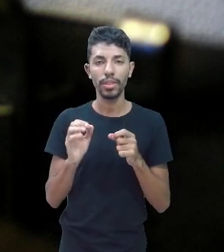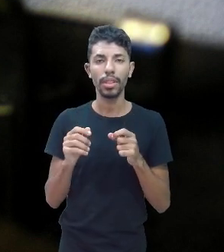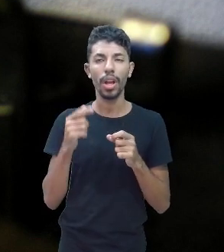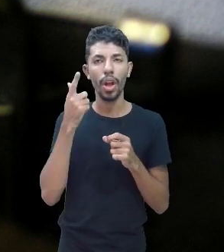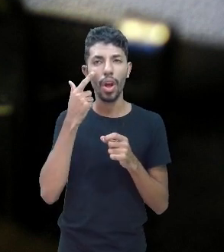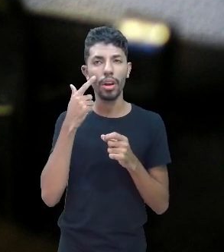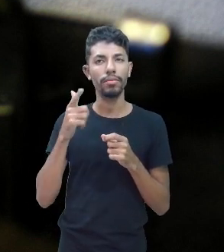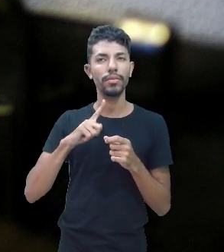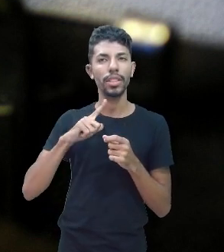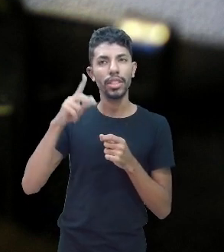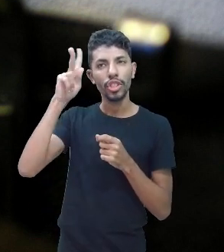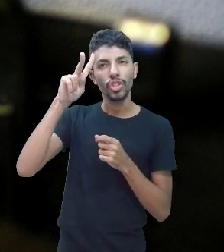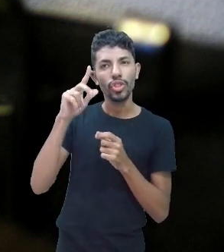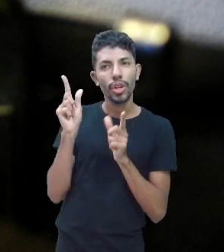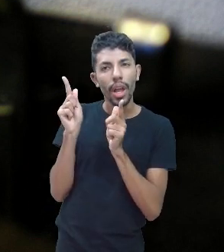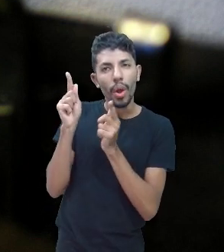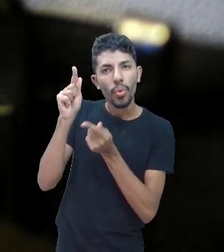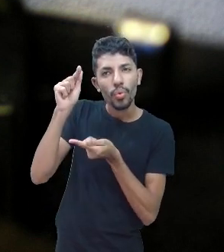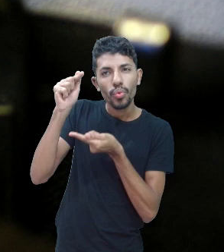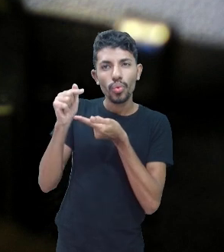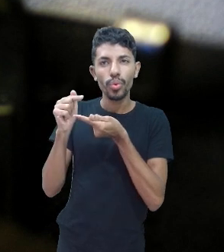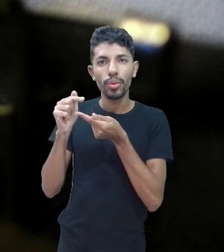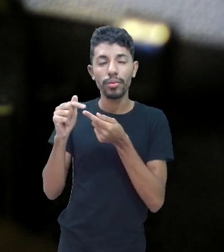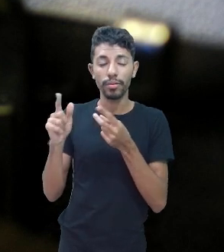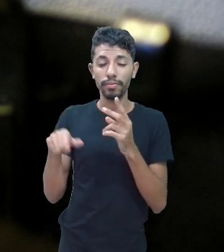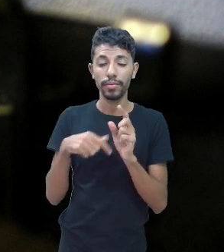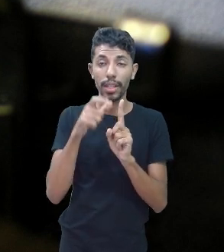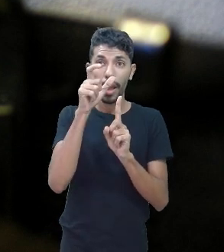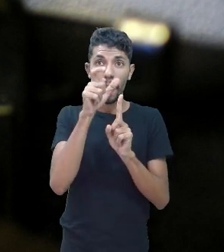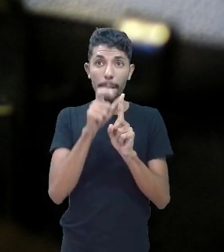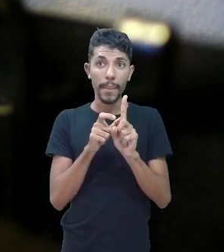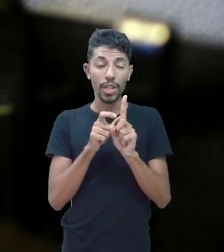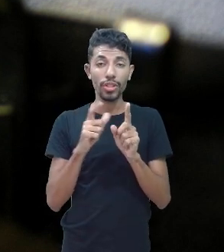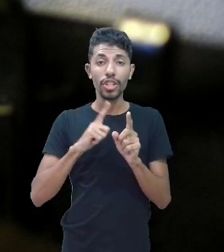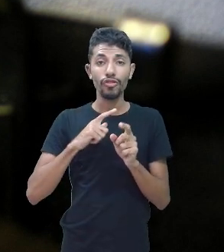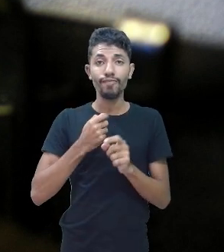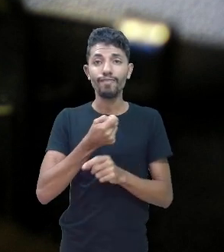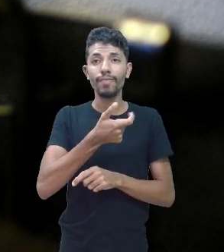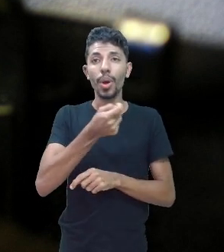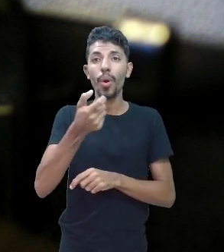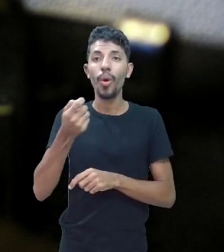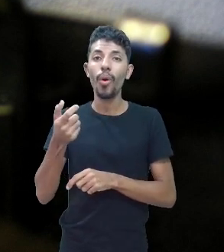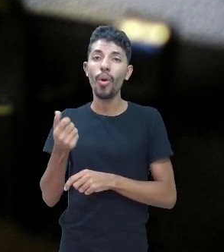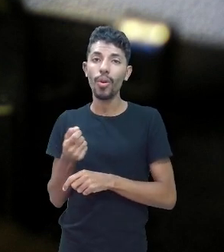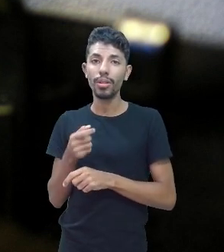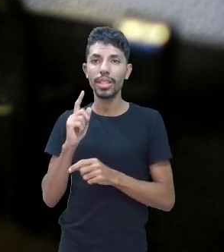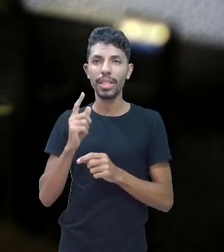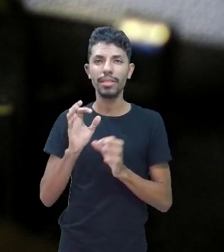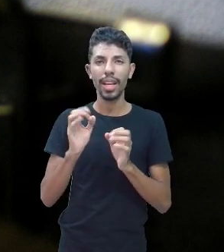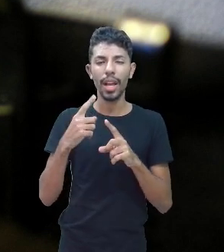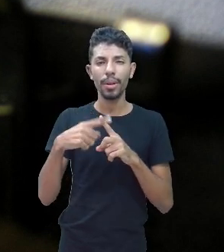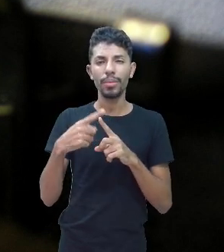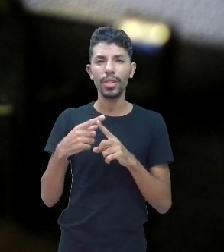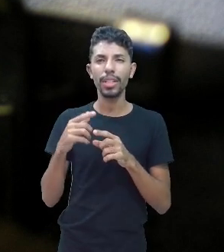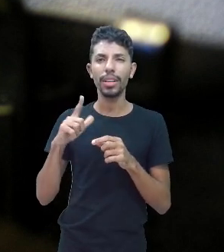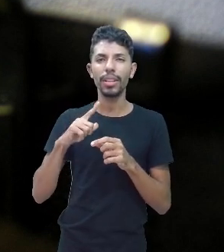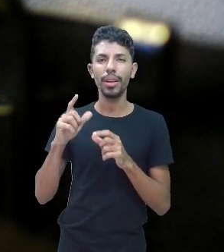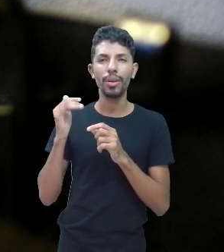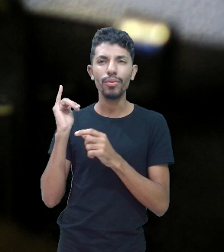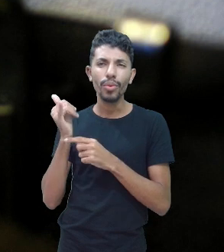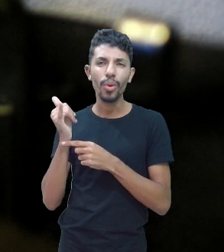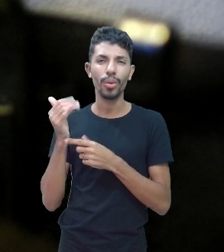quê? Ele tem uma história curta, ele tem poucos personagens, porque é um conto, ou seja, tem um espaço menor de